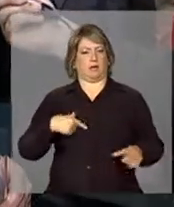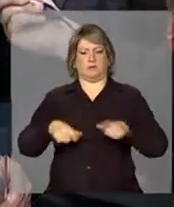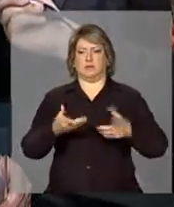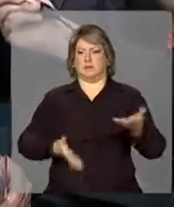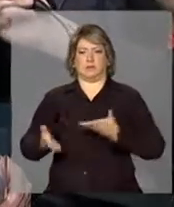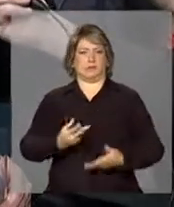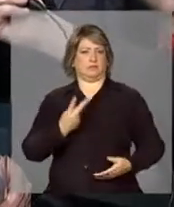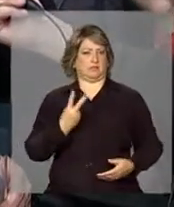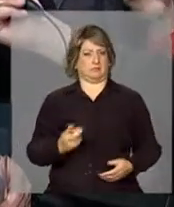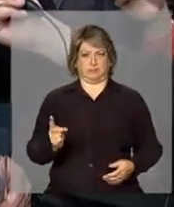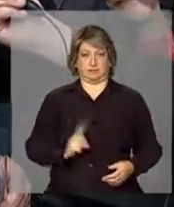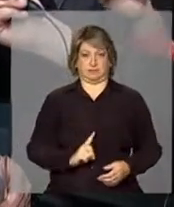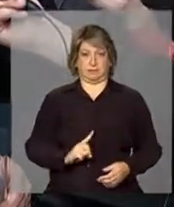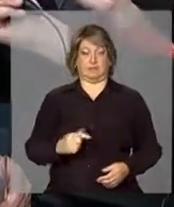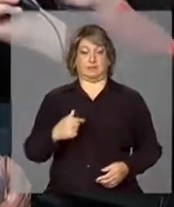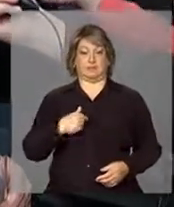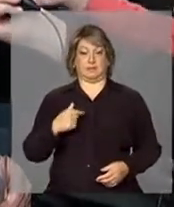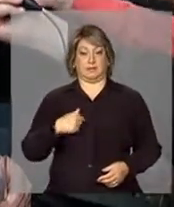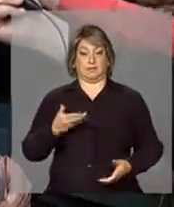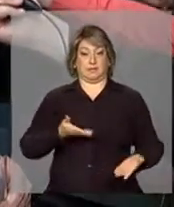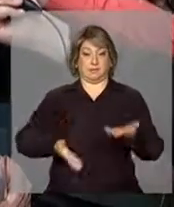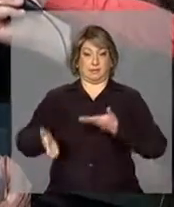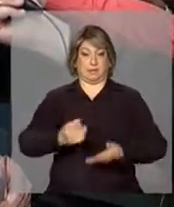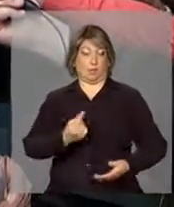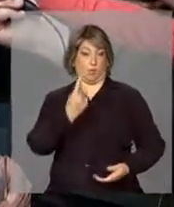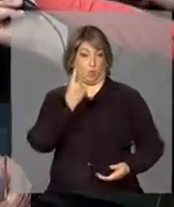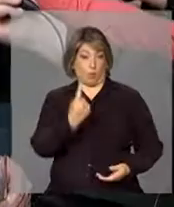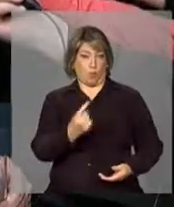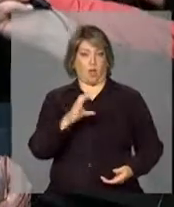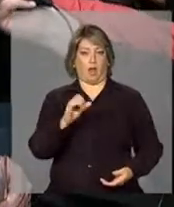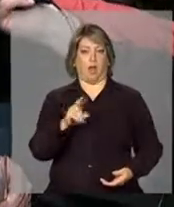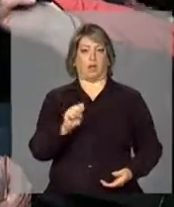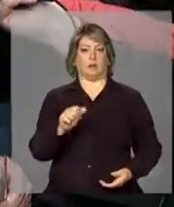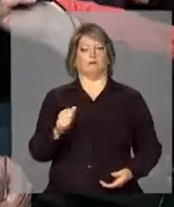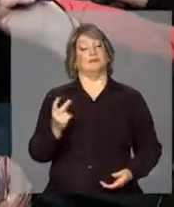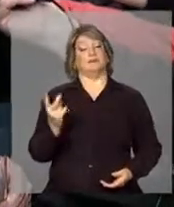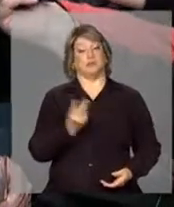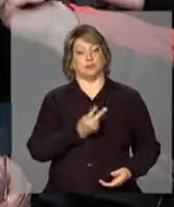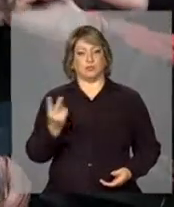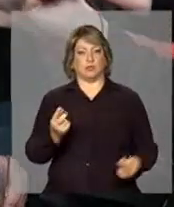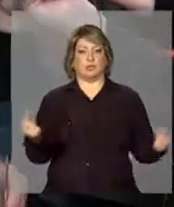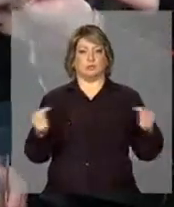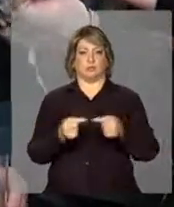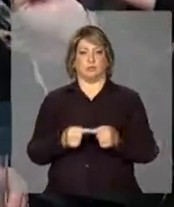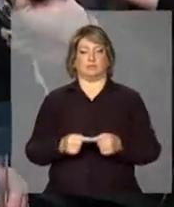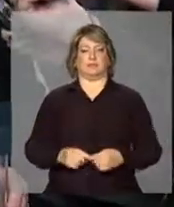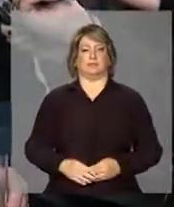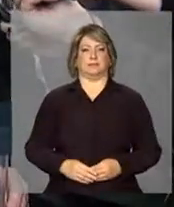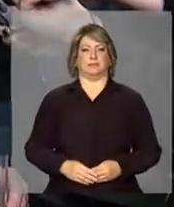senhores. Eu sirvo a uma causa que os dois senhores concordam.